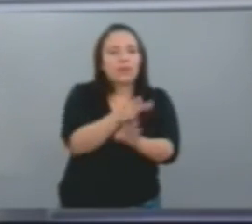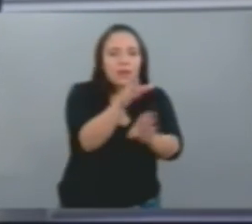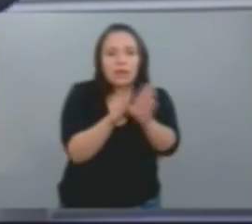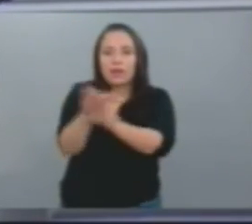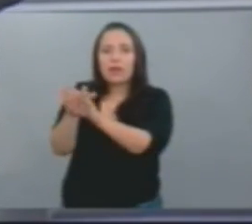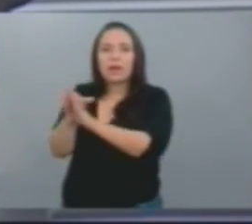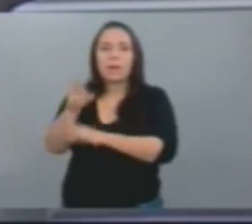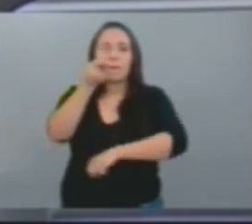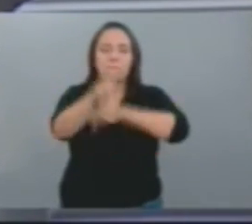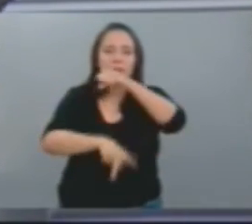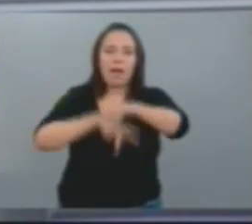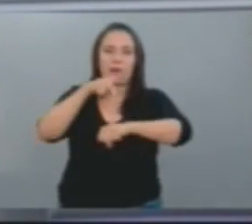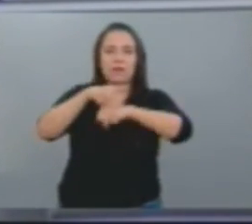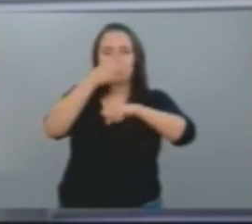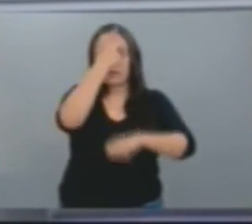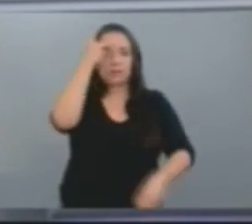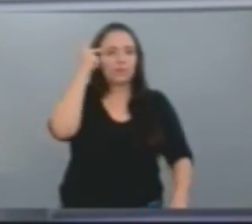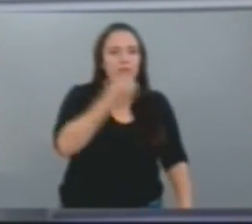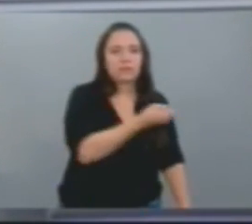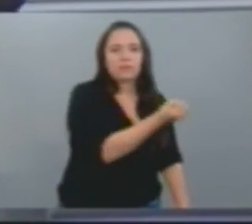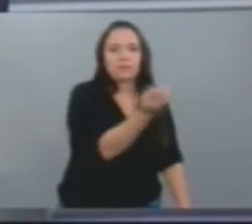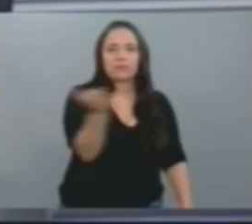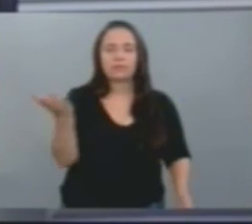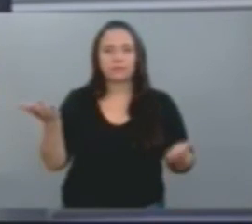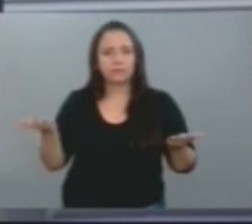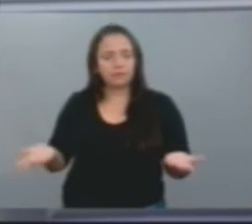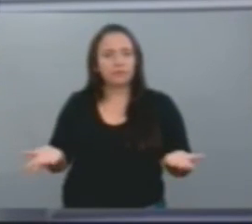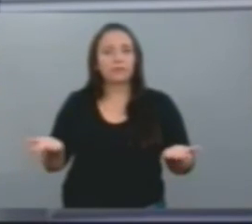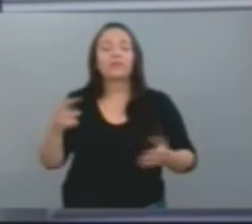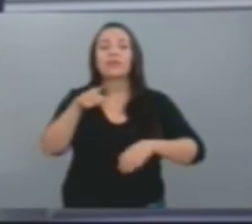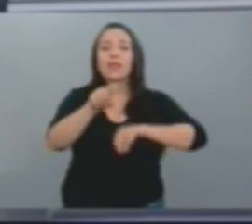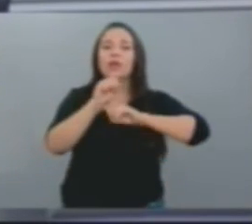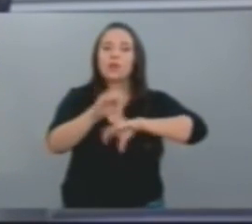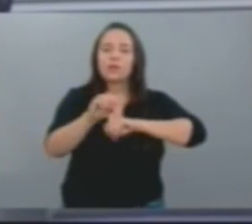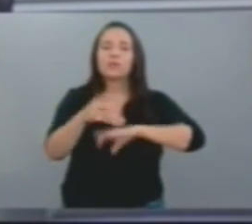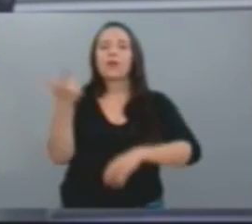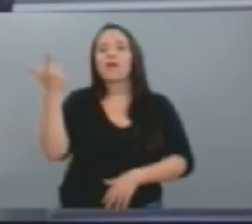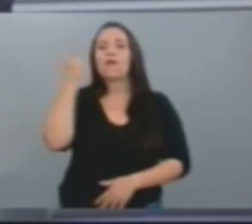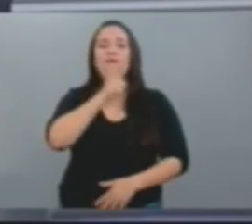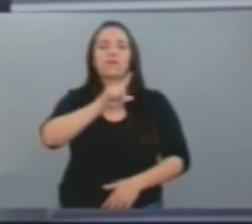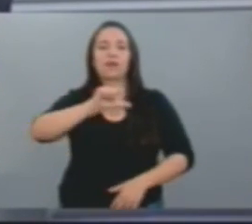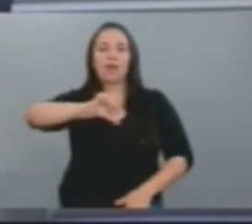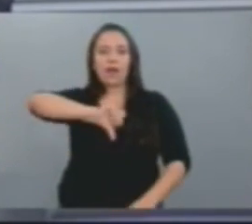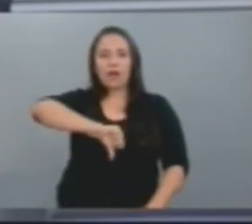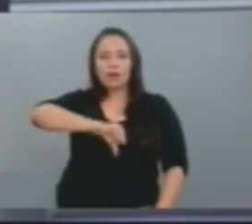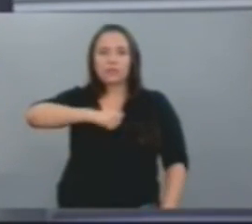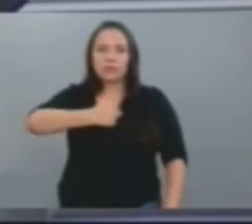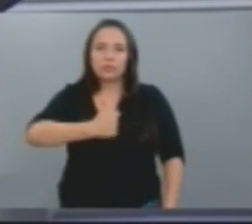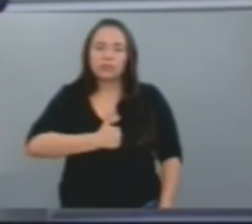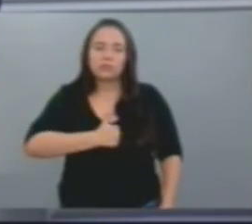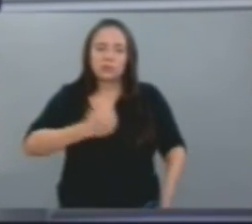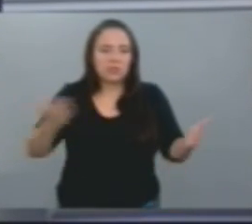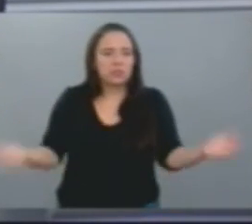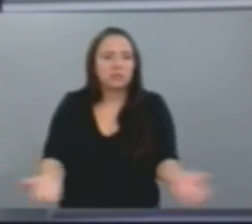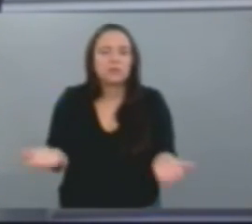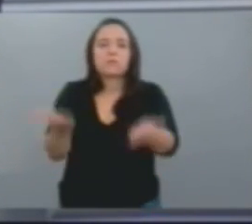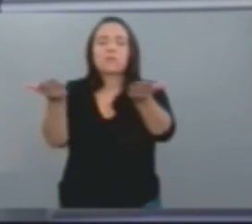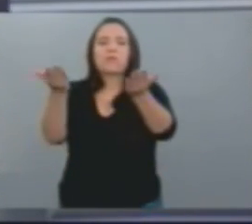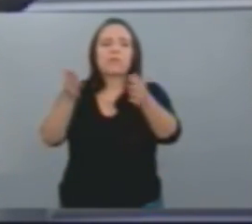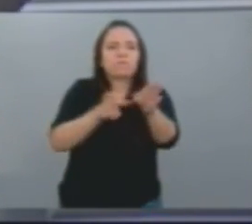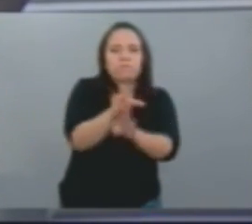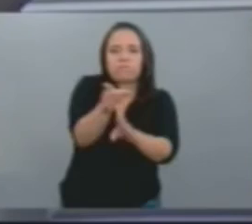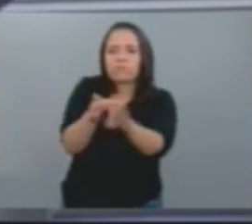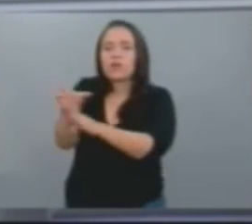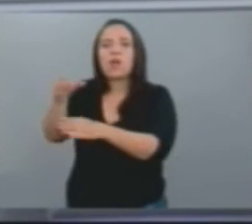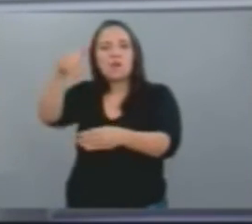um país, que nós podemos, através dela, resgatar nossa autoestima, nós podemos, através dela,